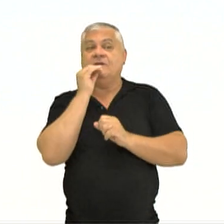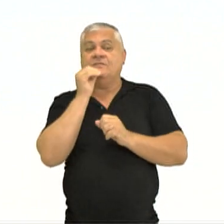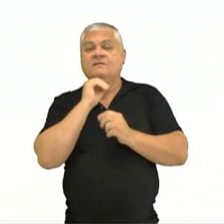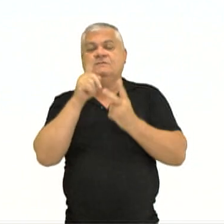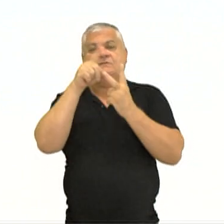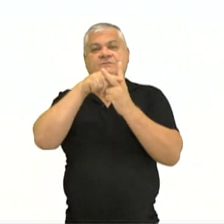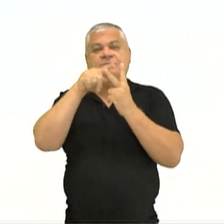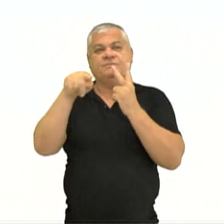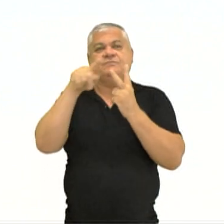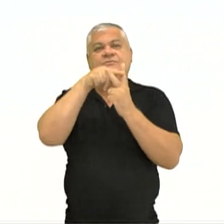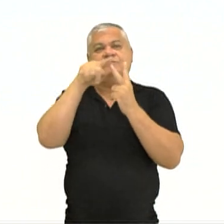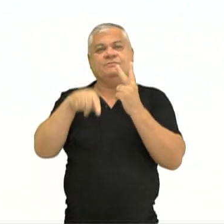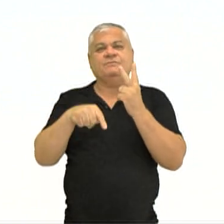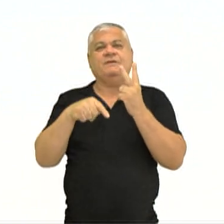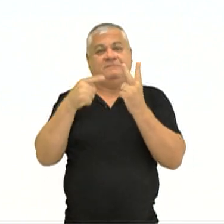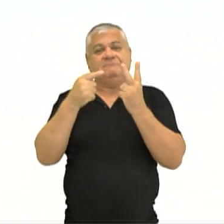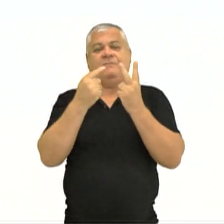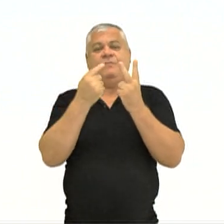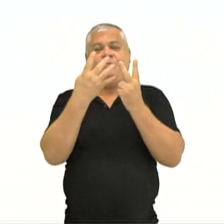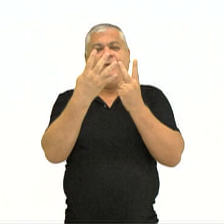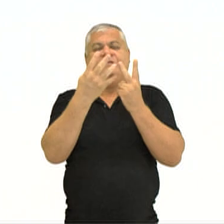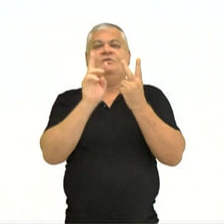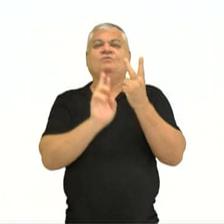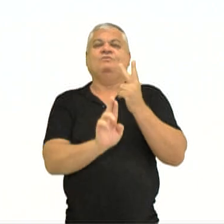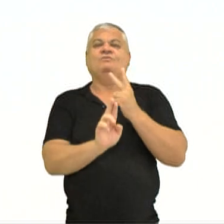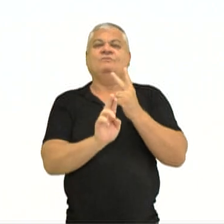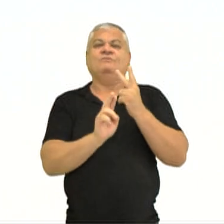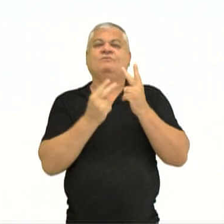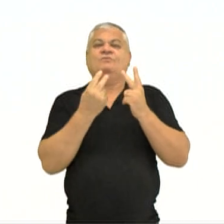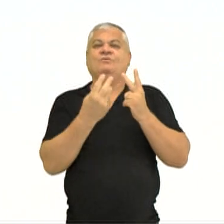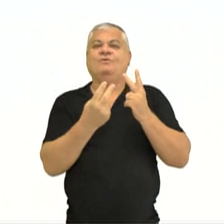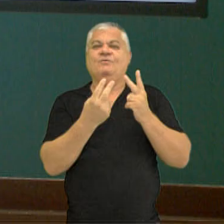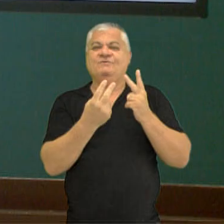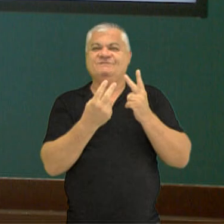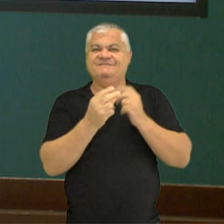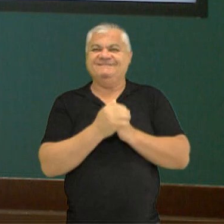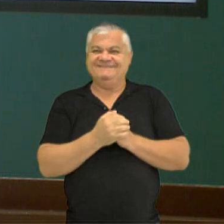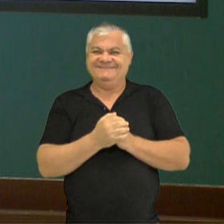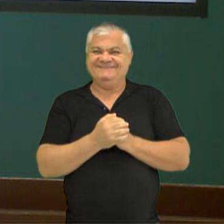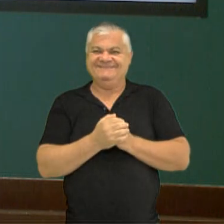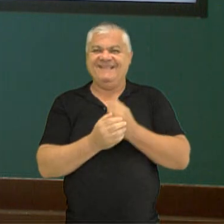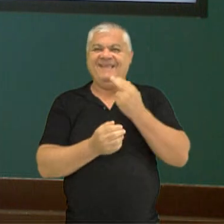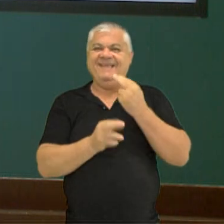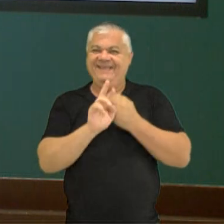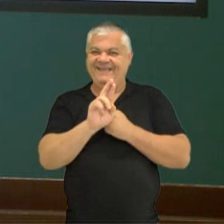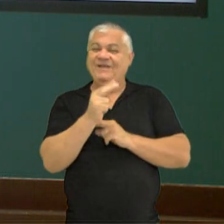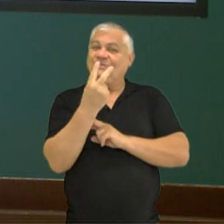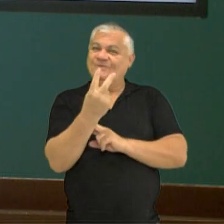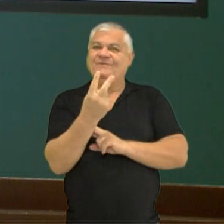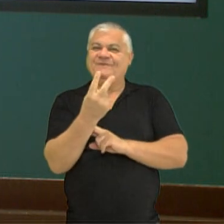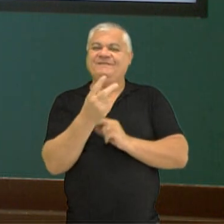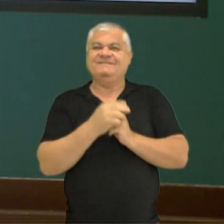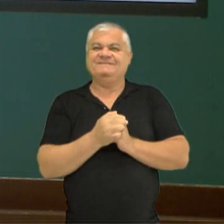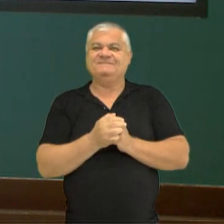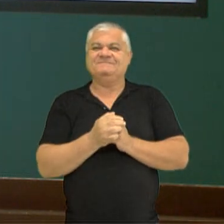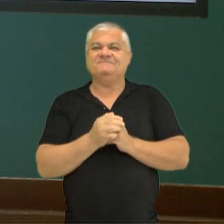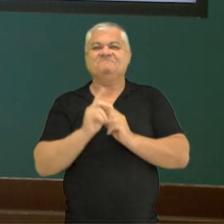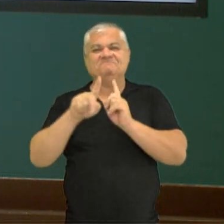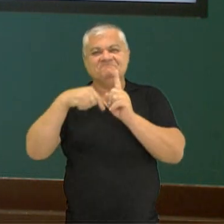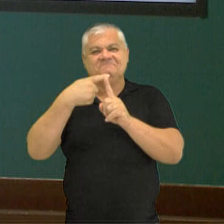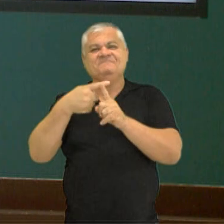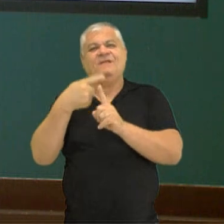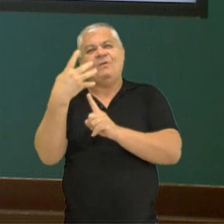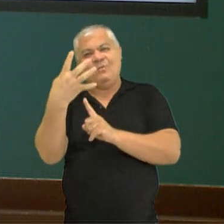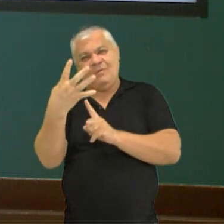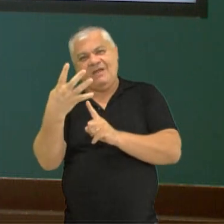os membros, portanto, o raio originalmente era de 2 centímetros. Depois foi acrescido em 4,